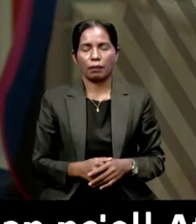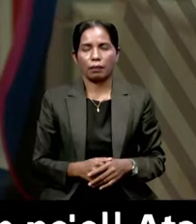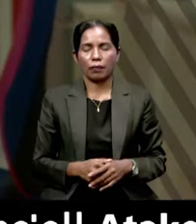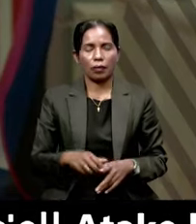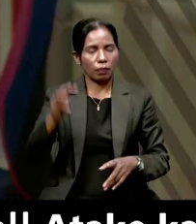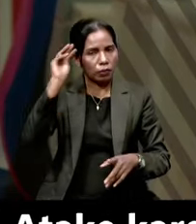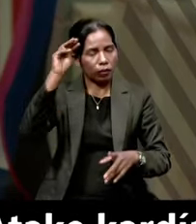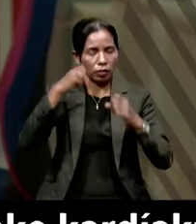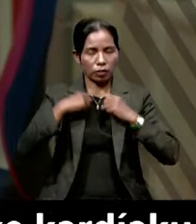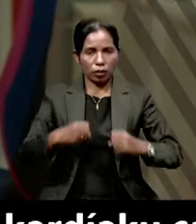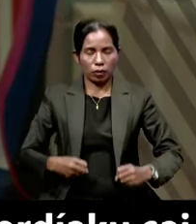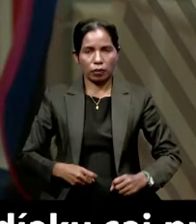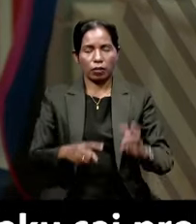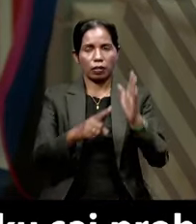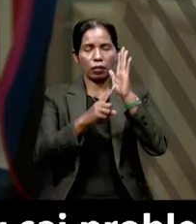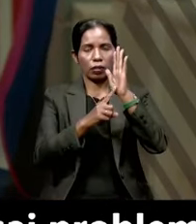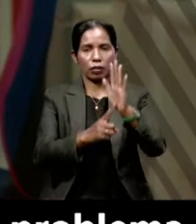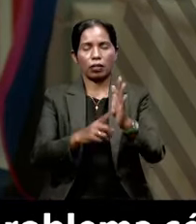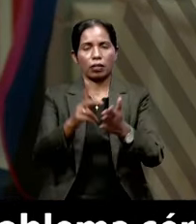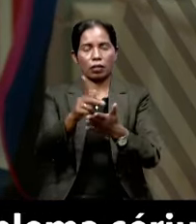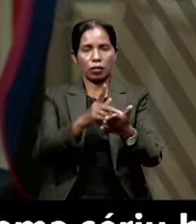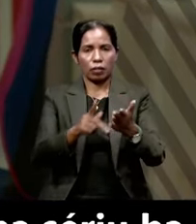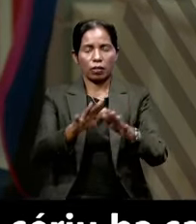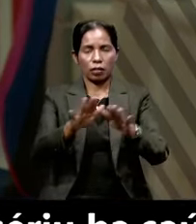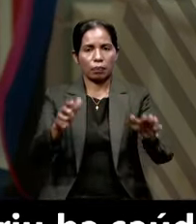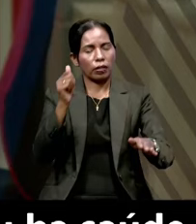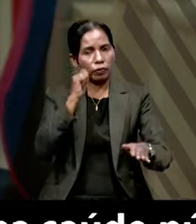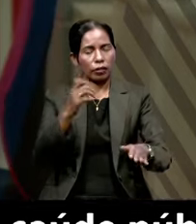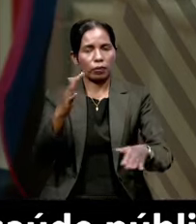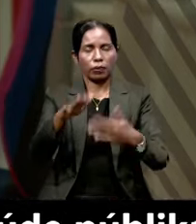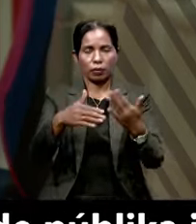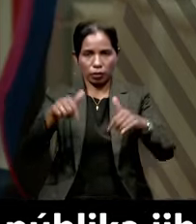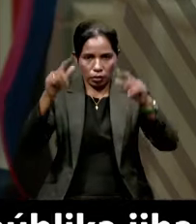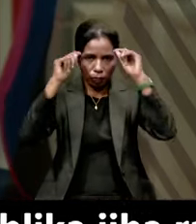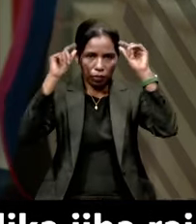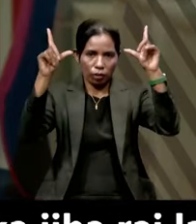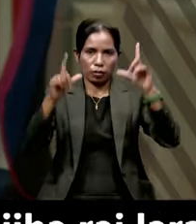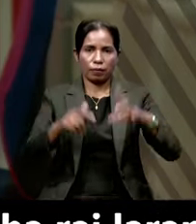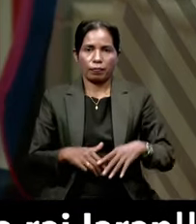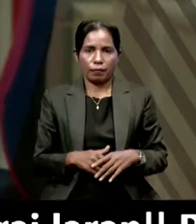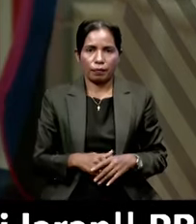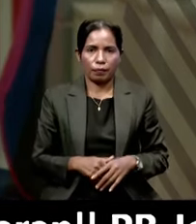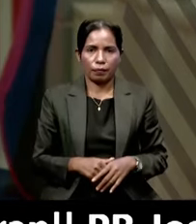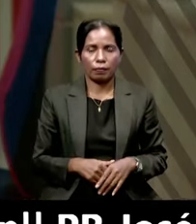Ministério da Saúde se introduz vacina contra cancro cérvico, balabar e fetocira e a território nacional.